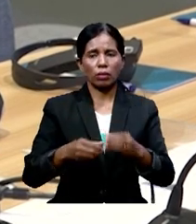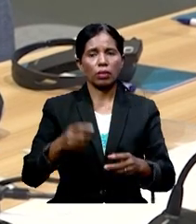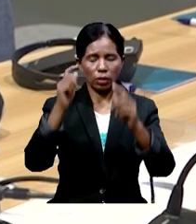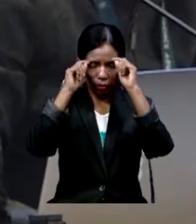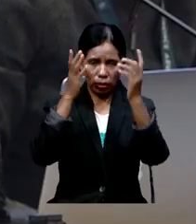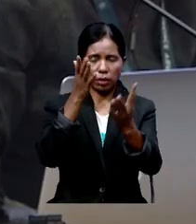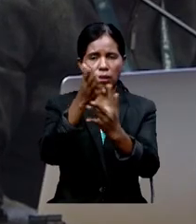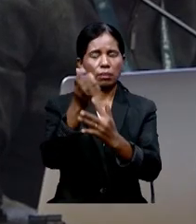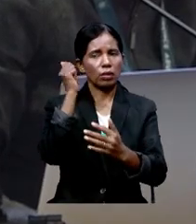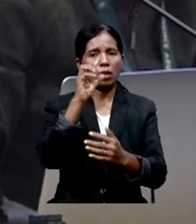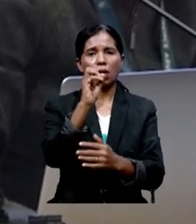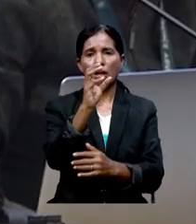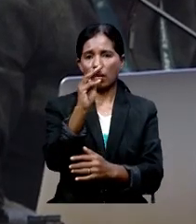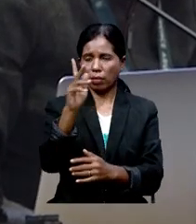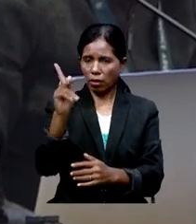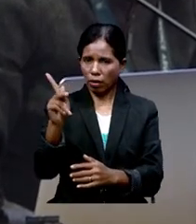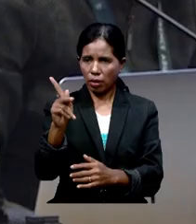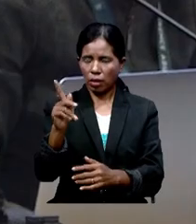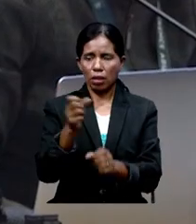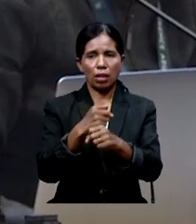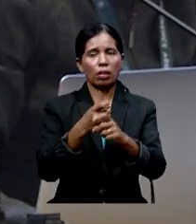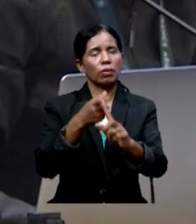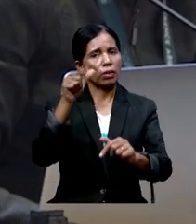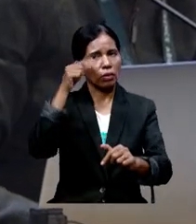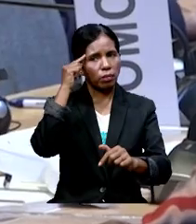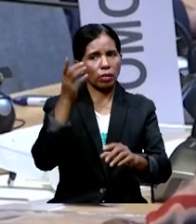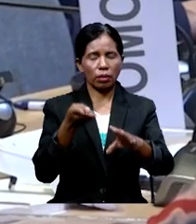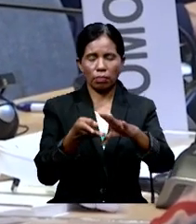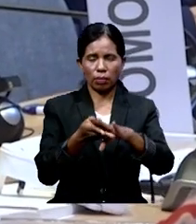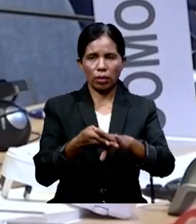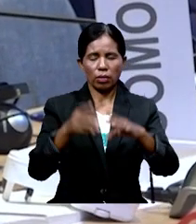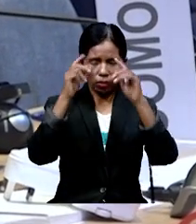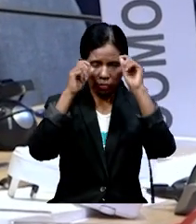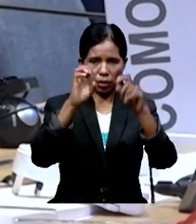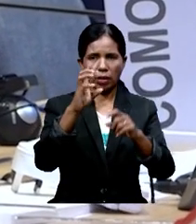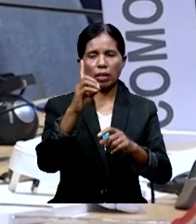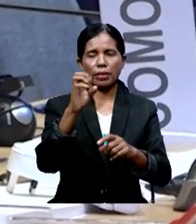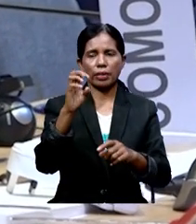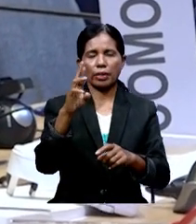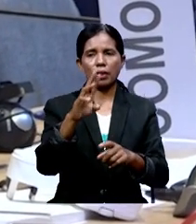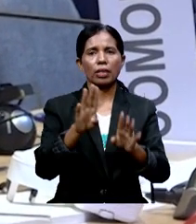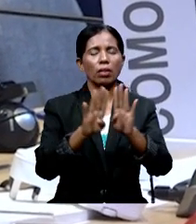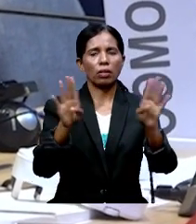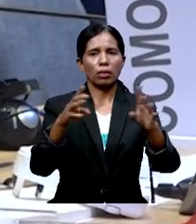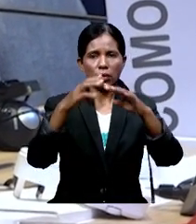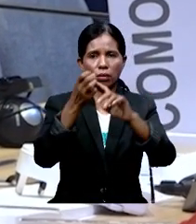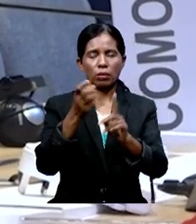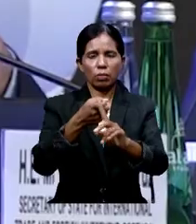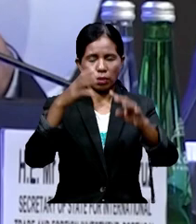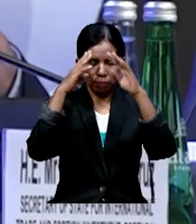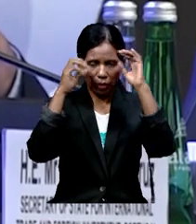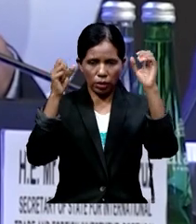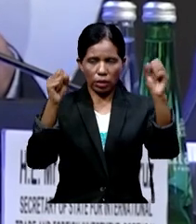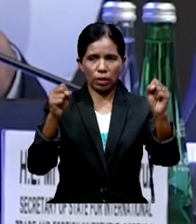Timor-Leste nian ba OMK ne. Modera husi Governador Banco Central Timor-Leste, Elder López, no loque husi Presidente República, José Ramos